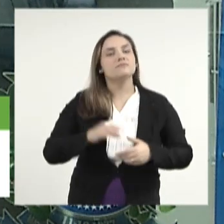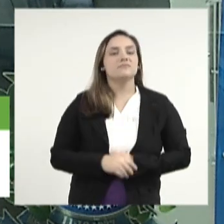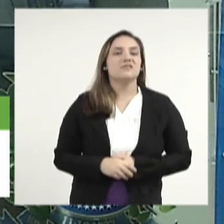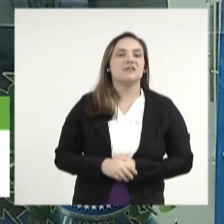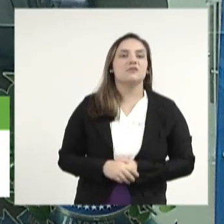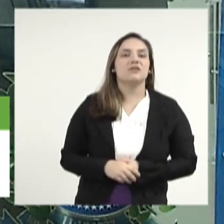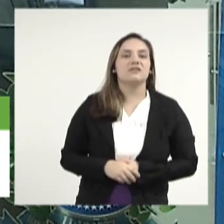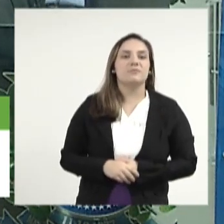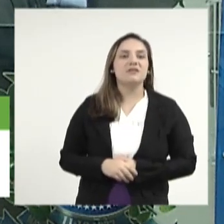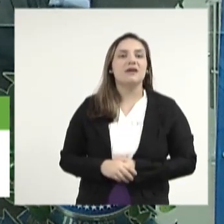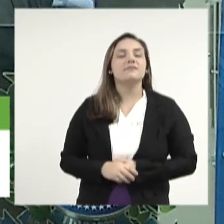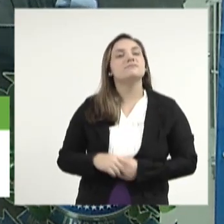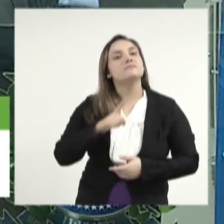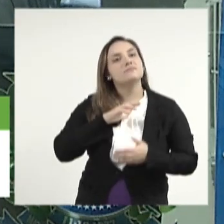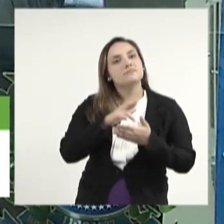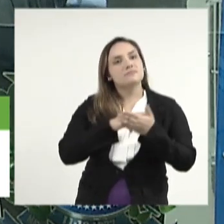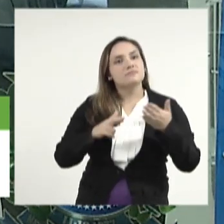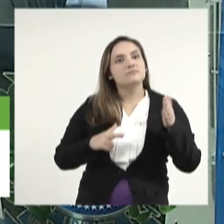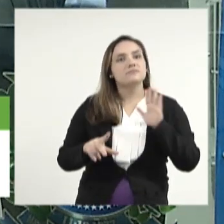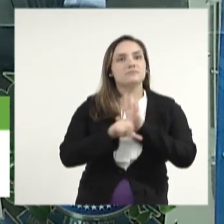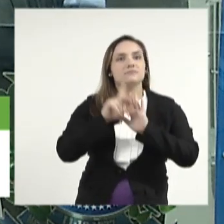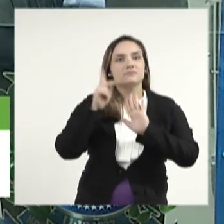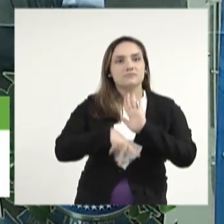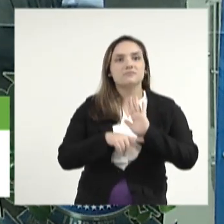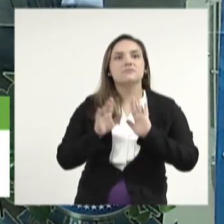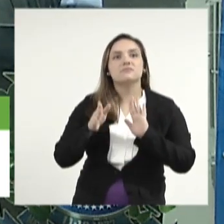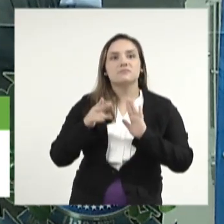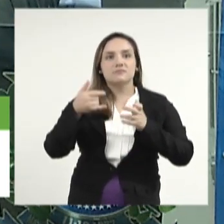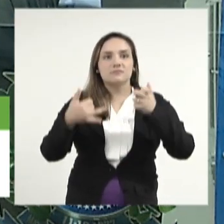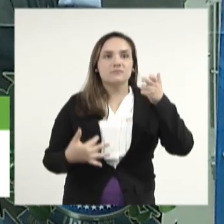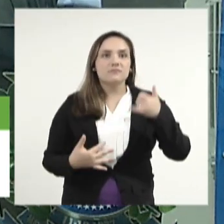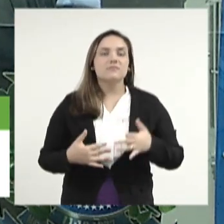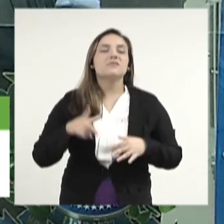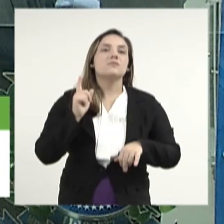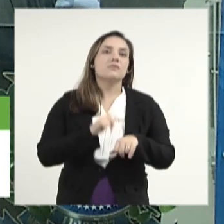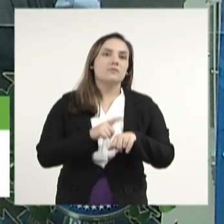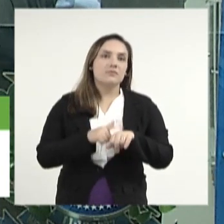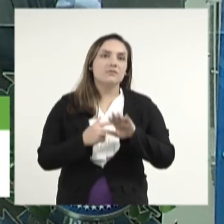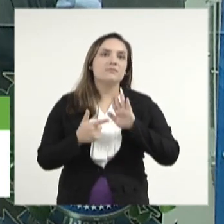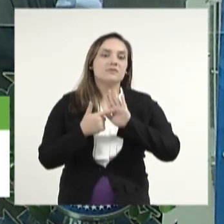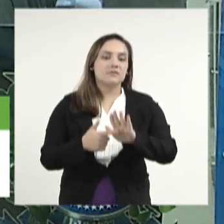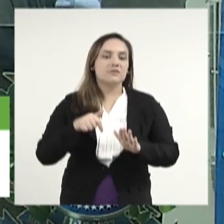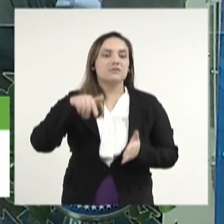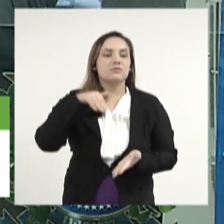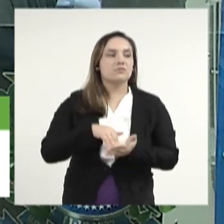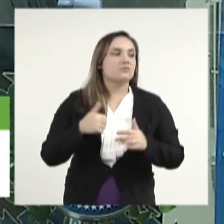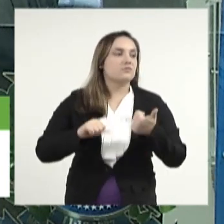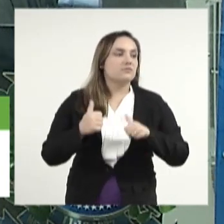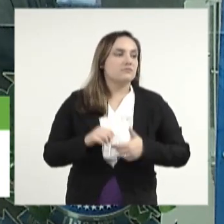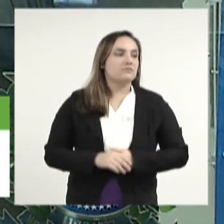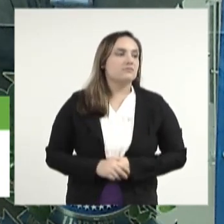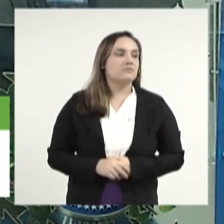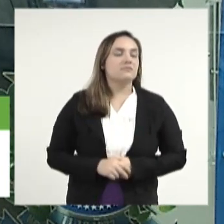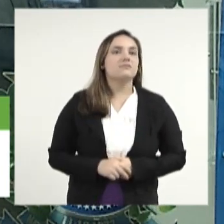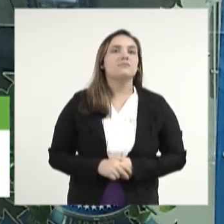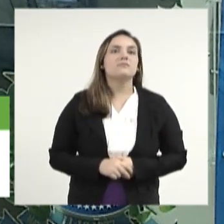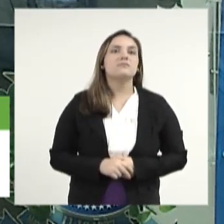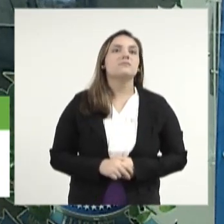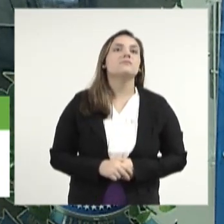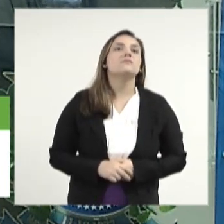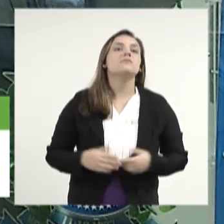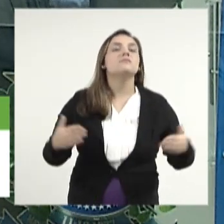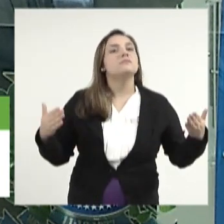emitiu relatório sobre um projeto de lei, nós já falamos inclusive sobre ele quando ele foi apresentado aqui no Redação Final, e que concede desconto no